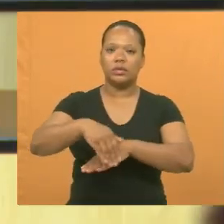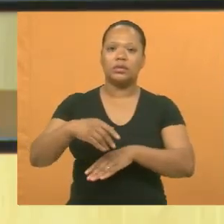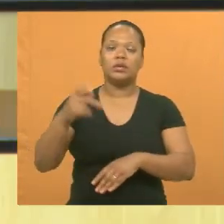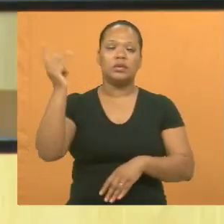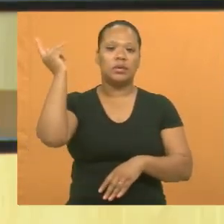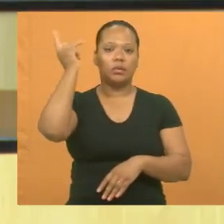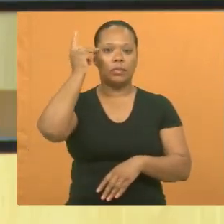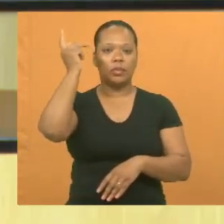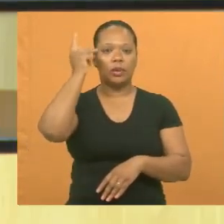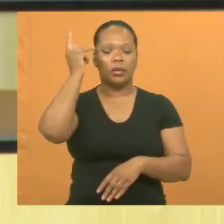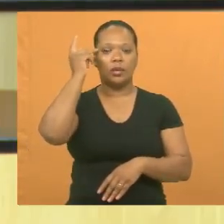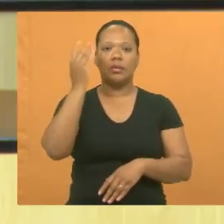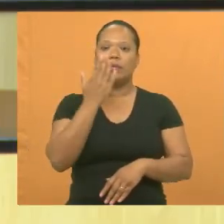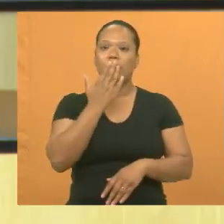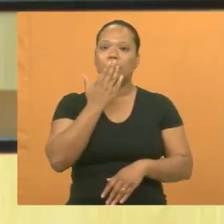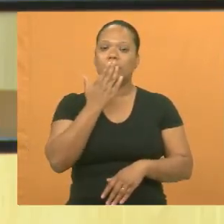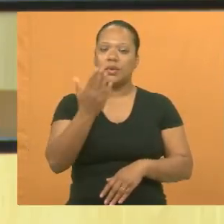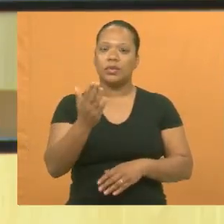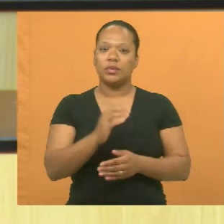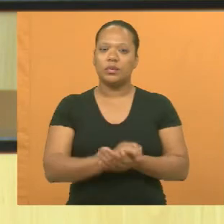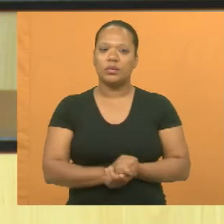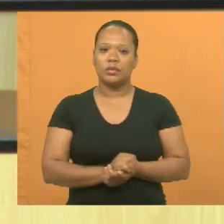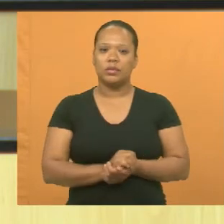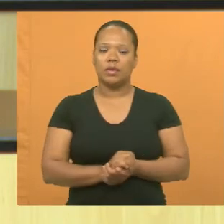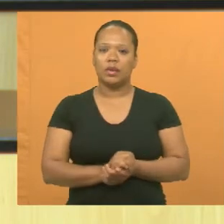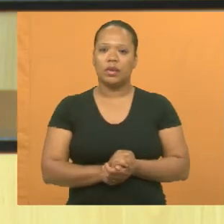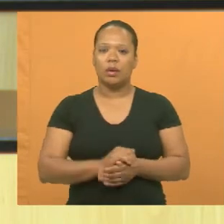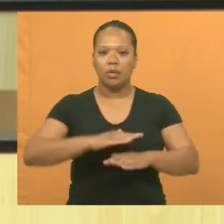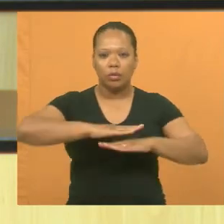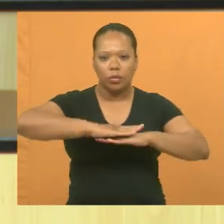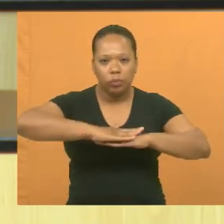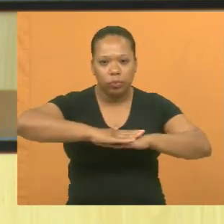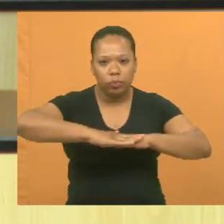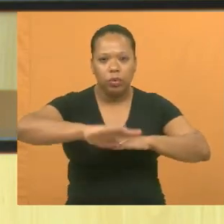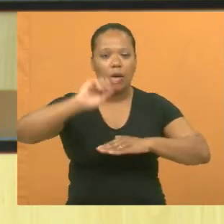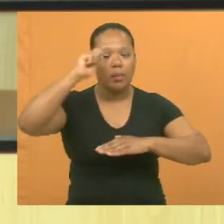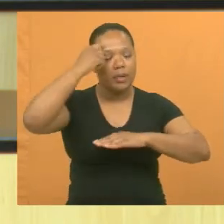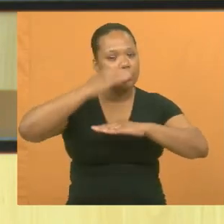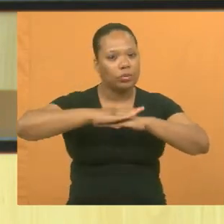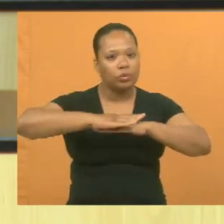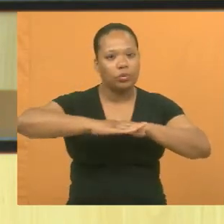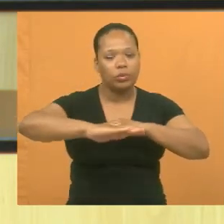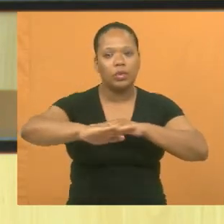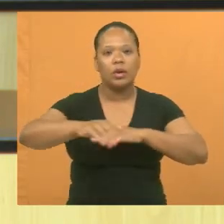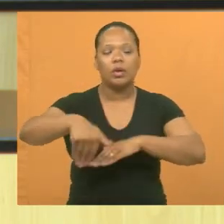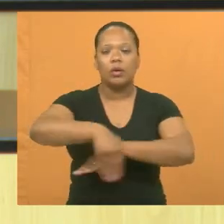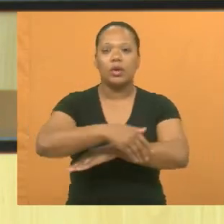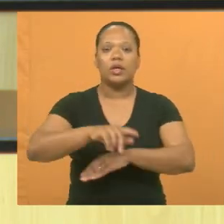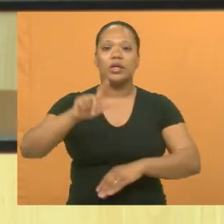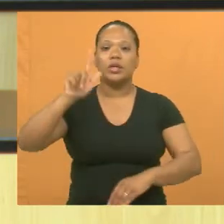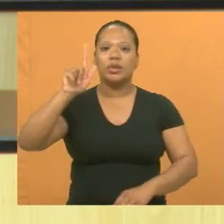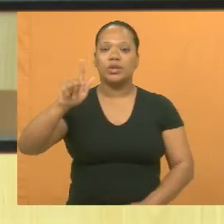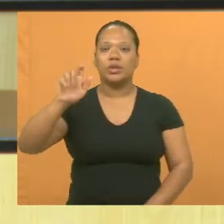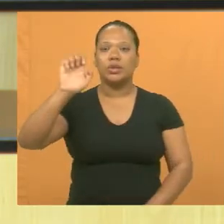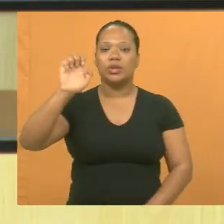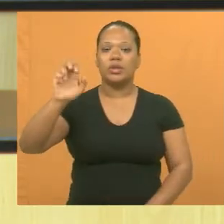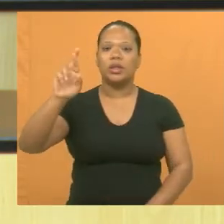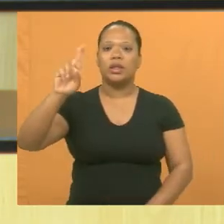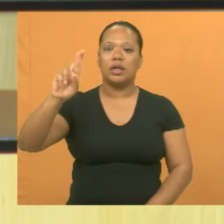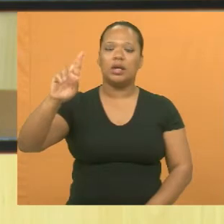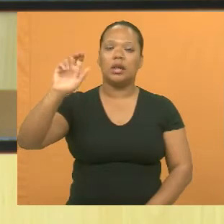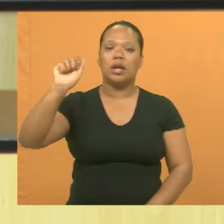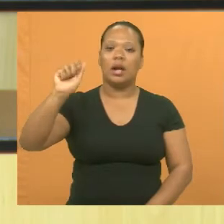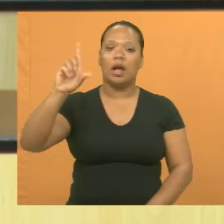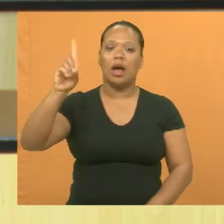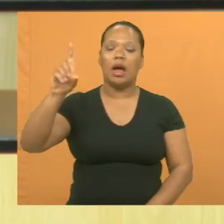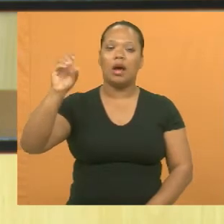Paulo, solicitando a realização de operação Tapa Buracos na rodovia Geraldo Scavone, no trecho compreendido do número